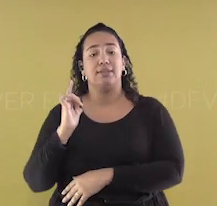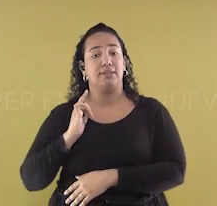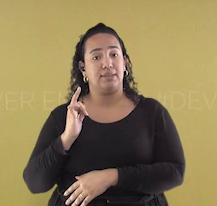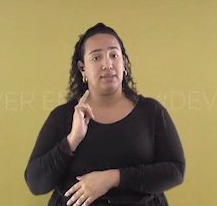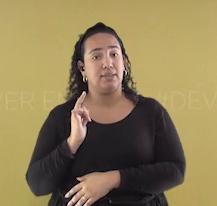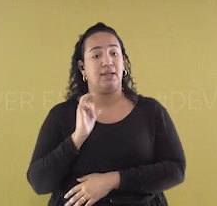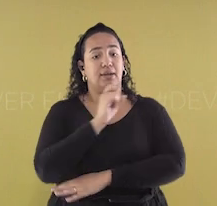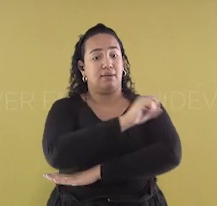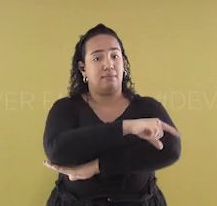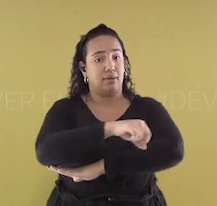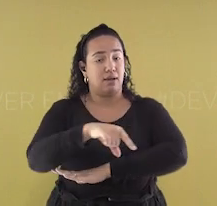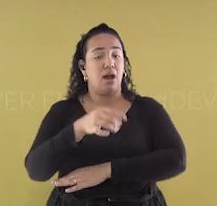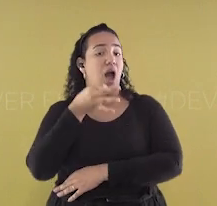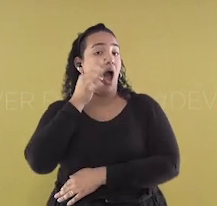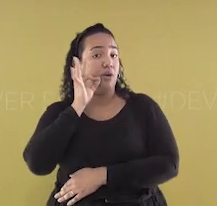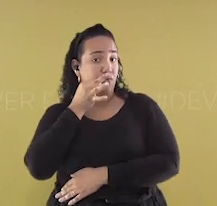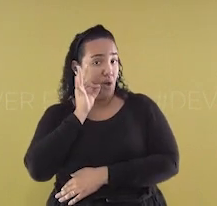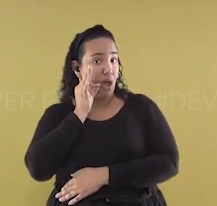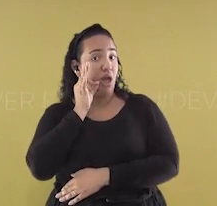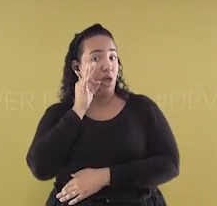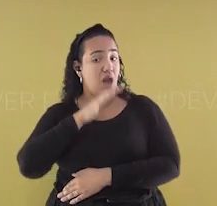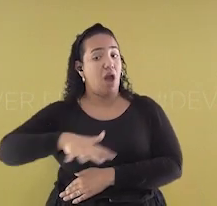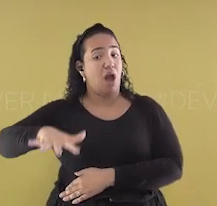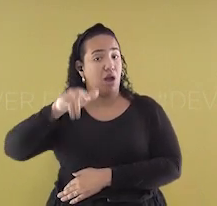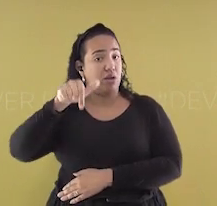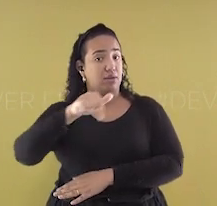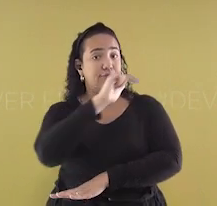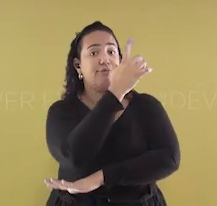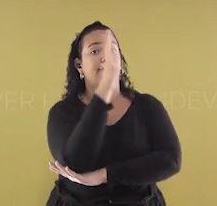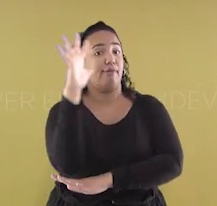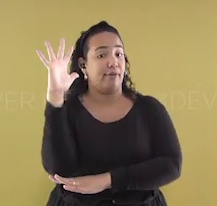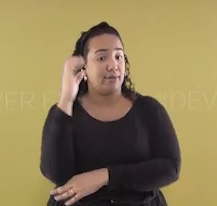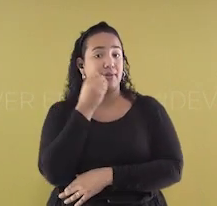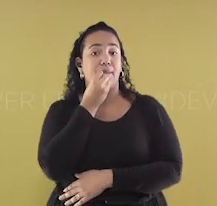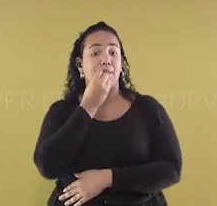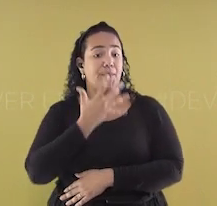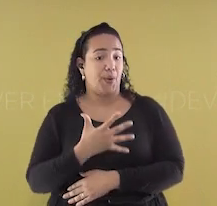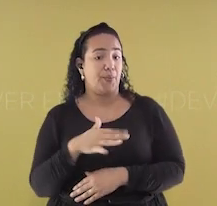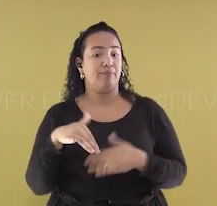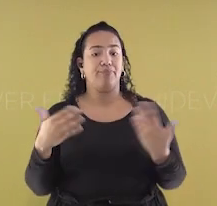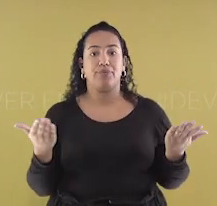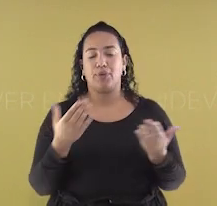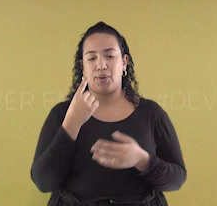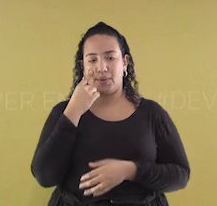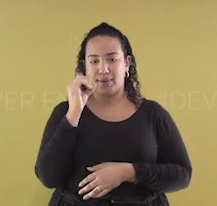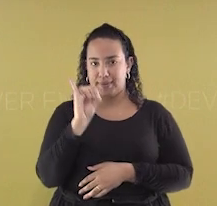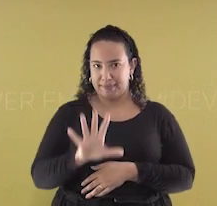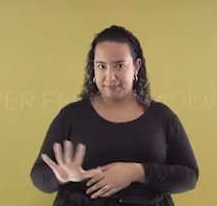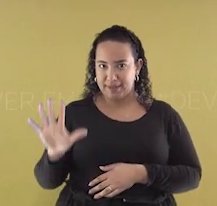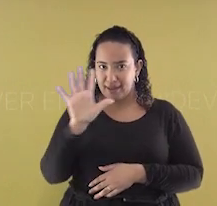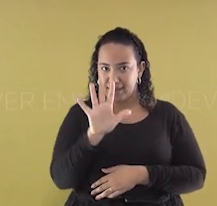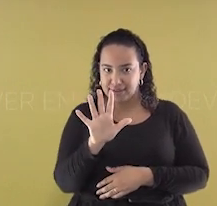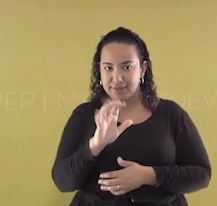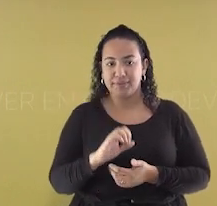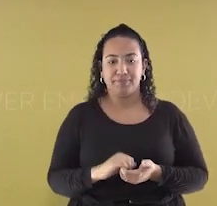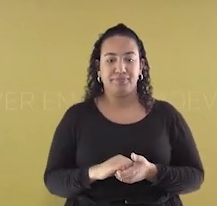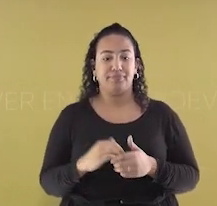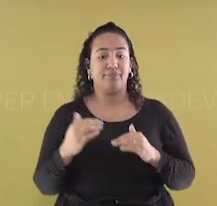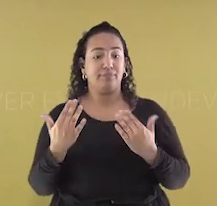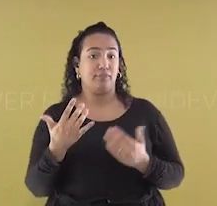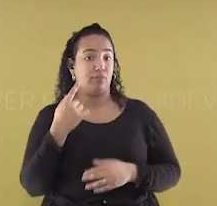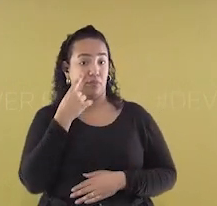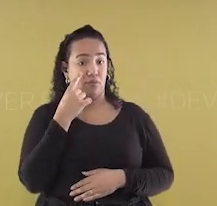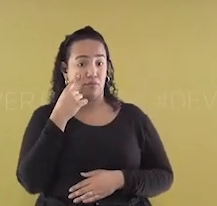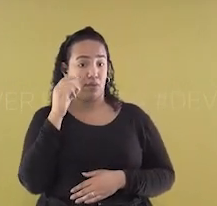existem plantações de café no meio da floresta. Isso é uma coisa muito boa. Observem essa imagem. Nela, a gente